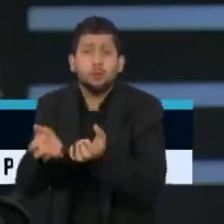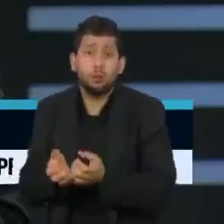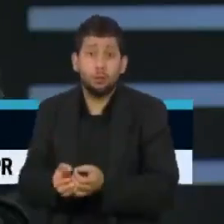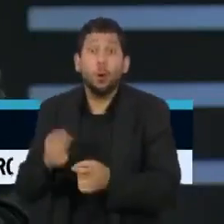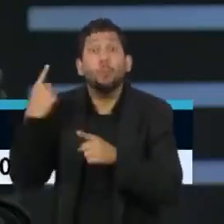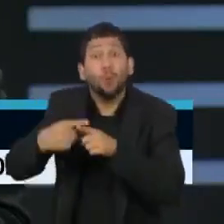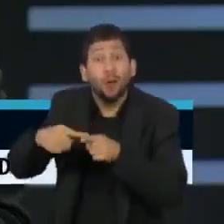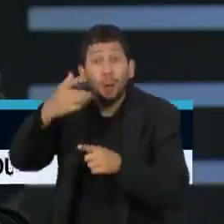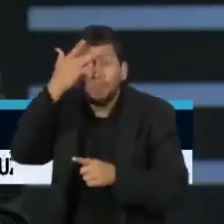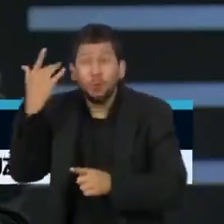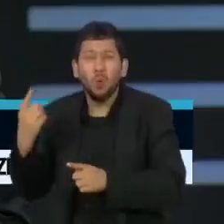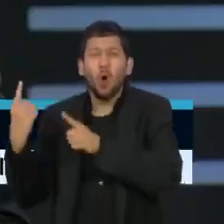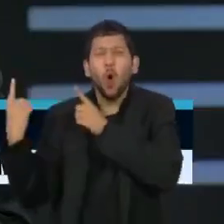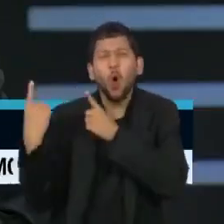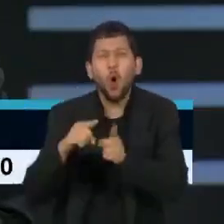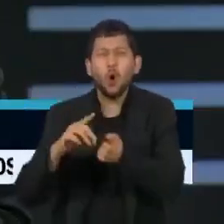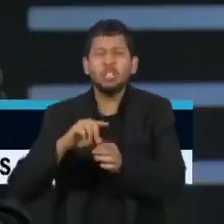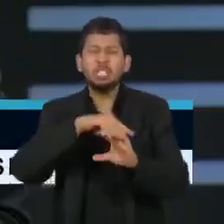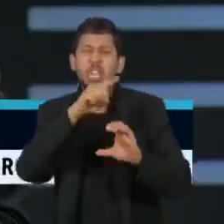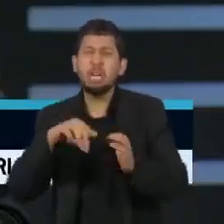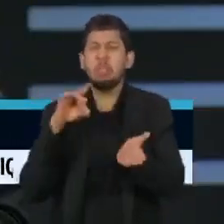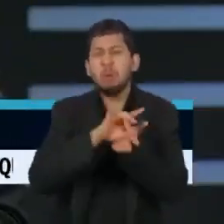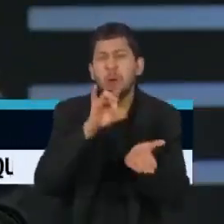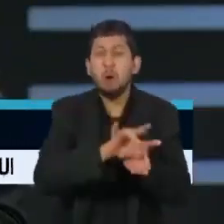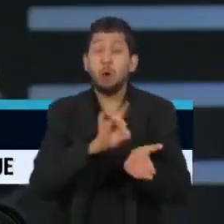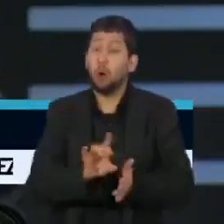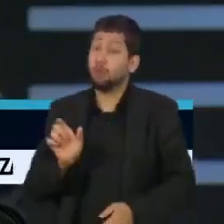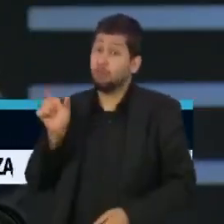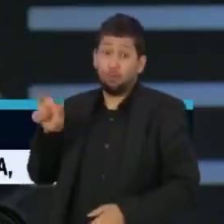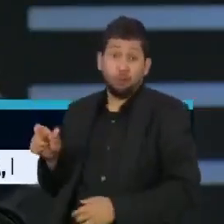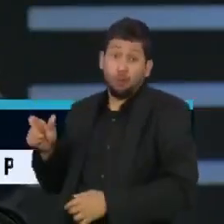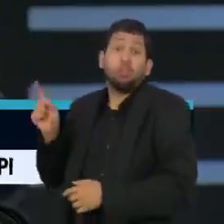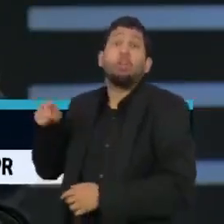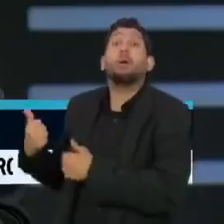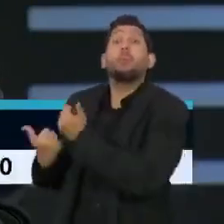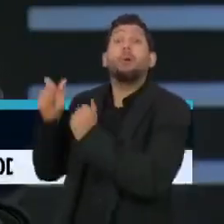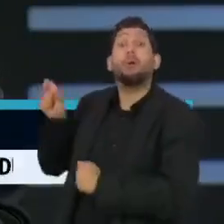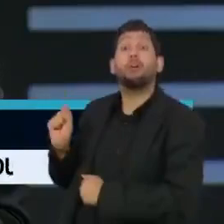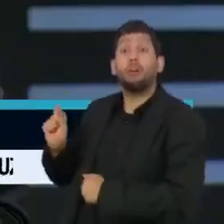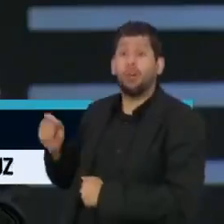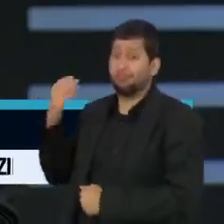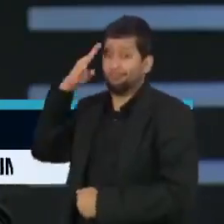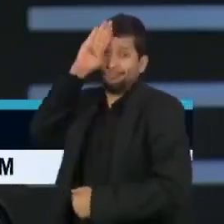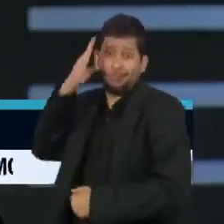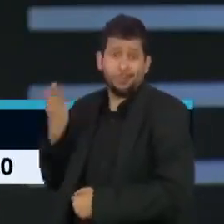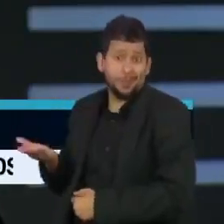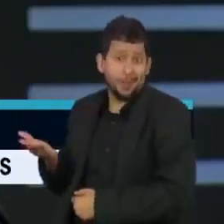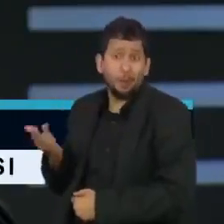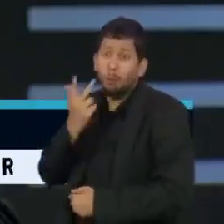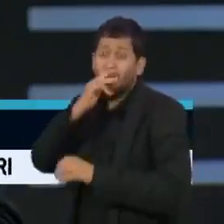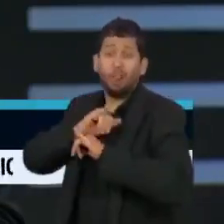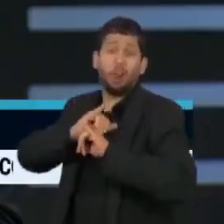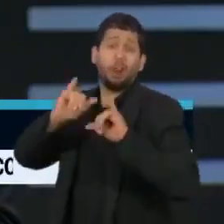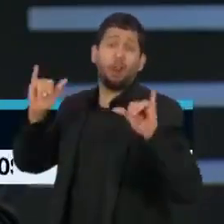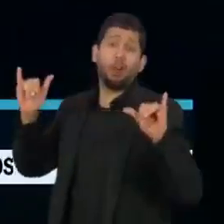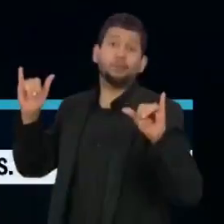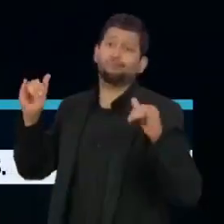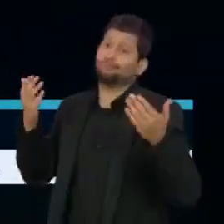consigam fazer com que a sua versão que a versão do Presidente da República também seja a versão hegemônica E